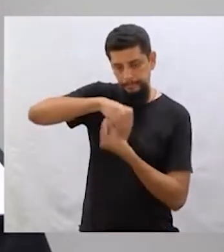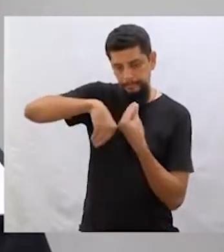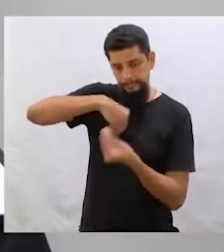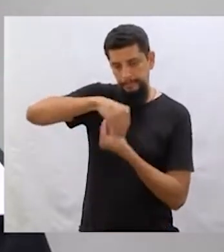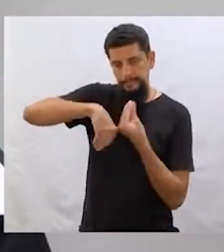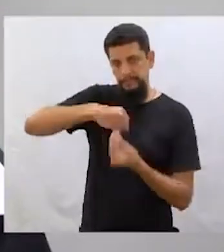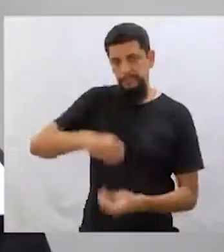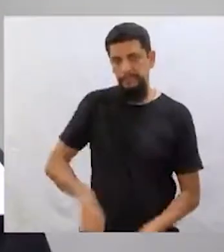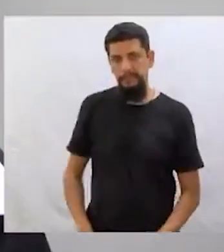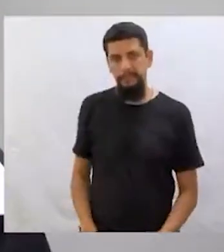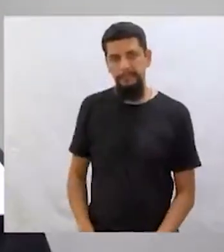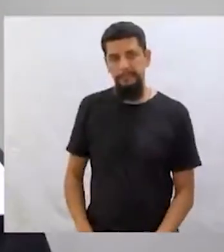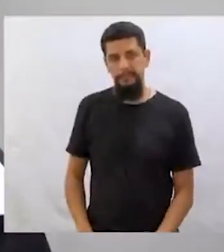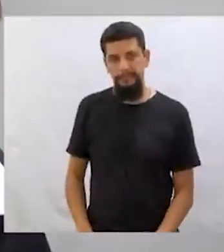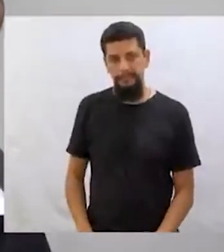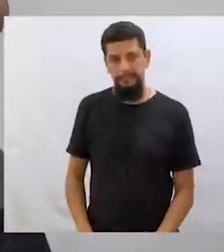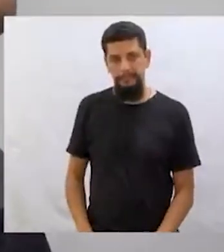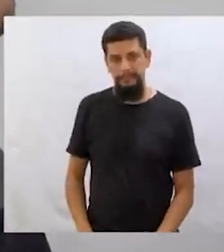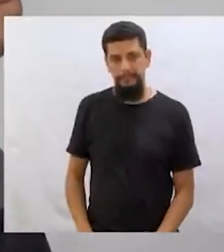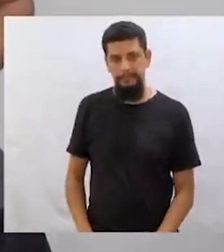embaralhar bastante, que agora eu preciso...